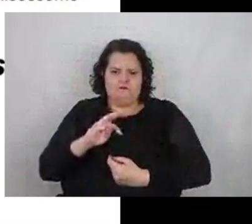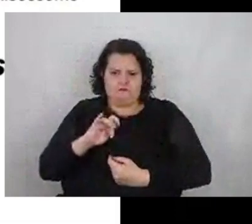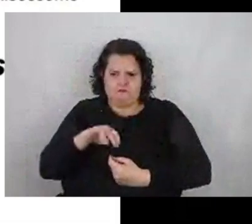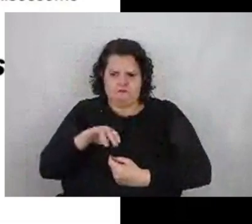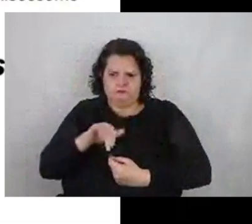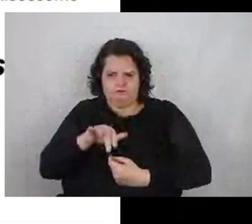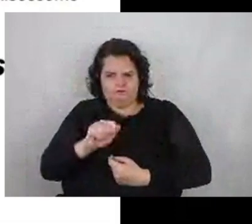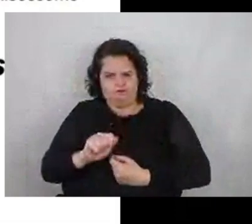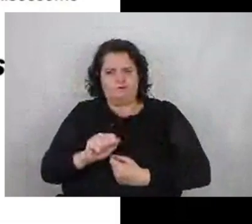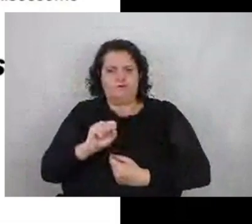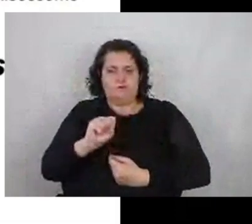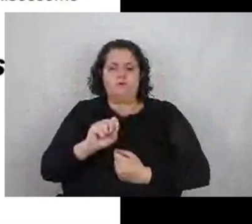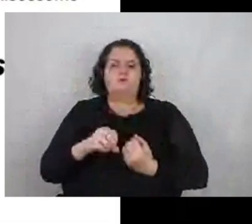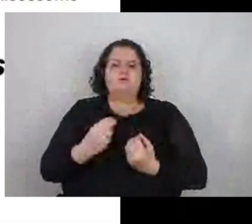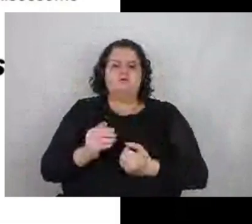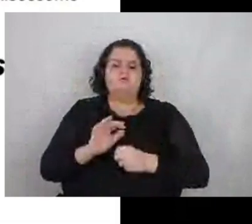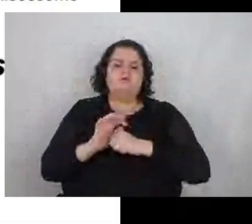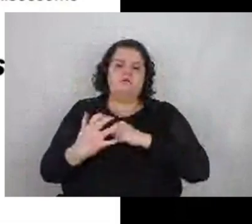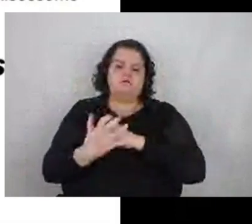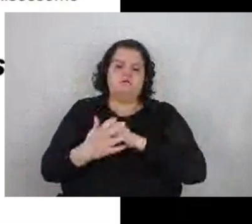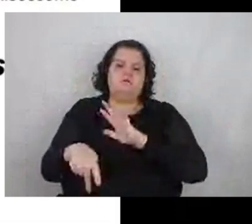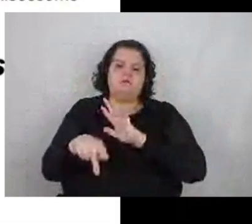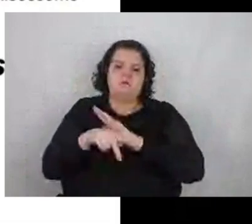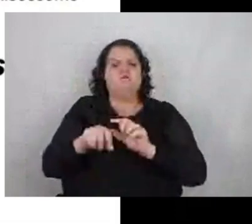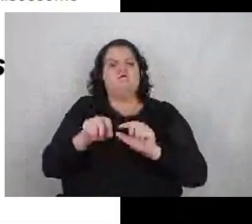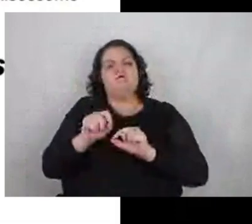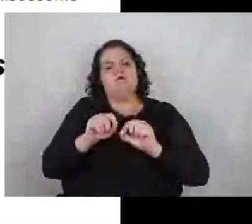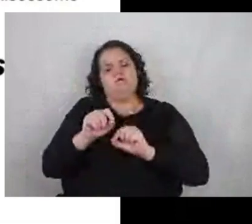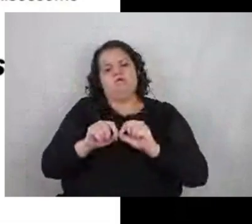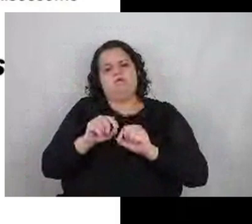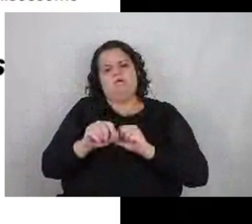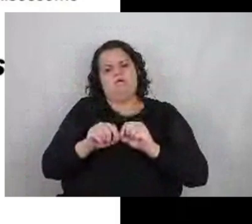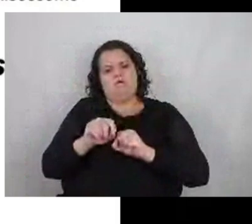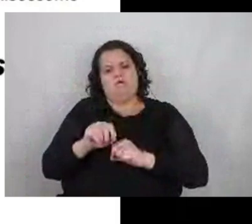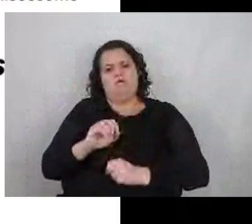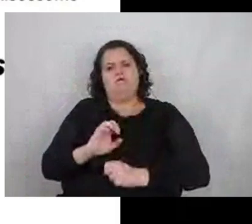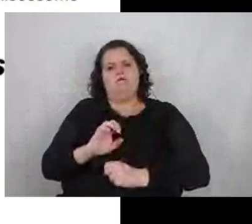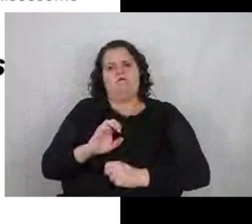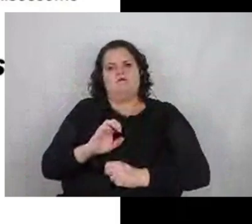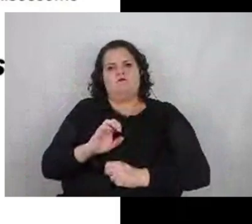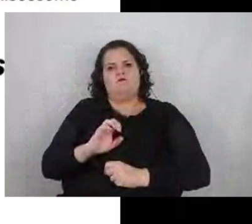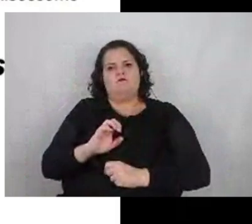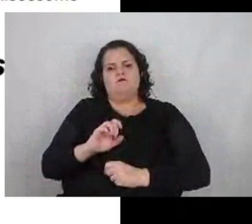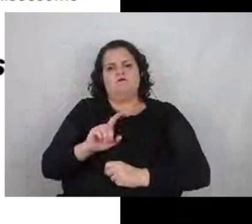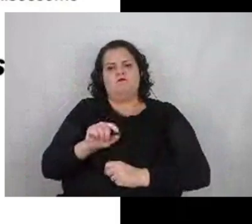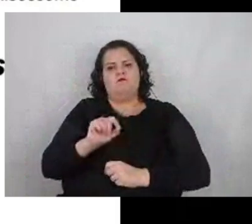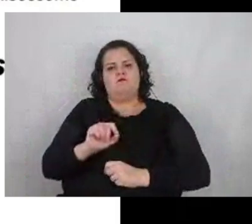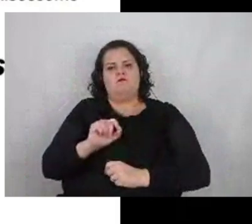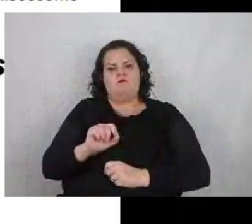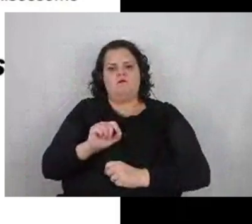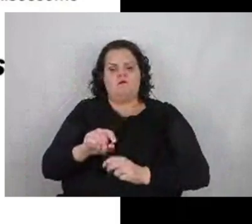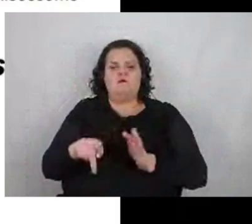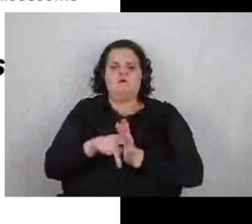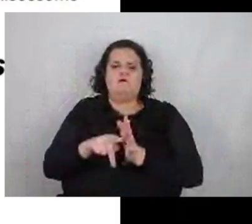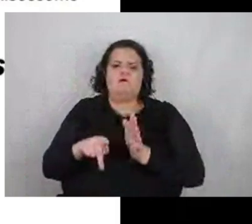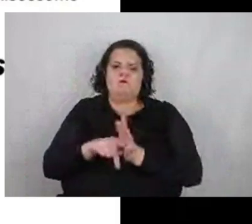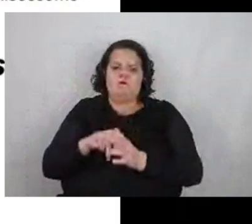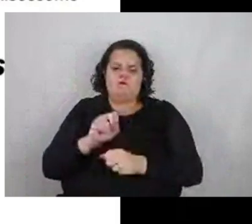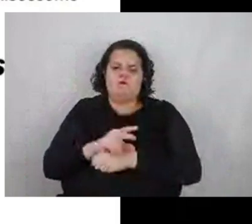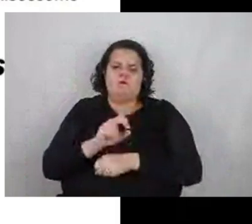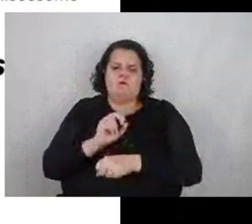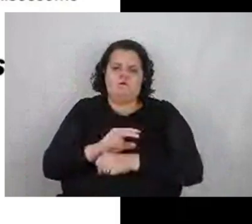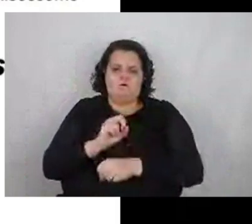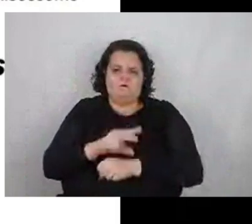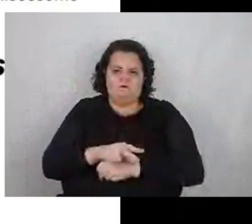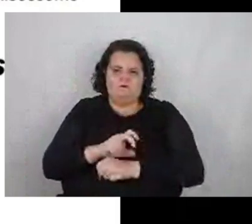no aspecto da Covid-19, temos também o papel da xenofagia, em que é a autofagia específica de vírus, ou